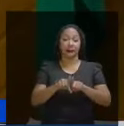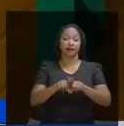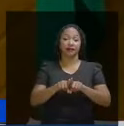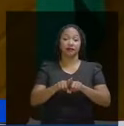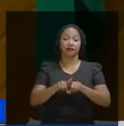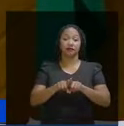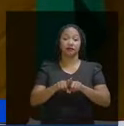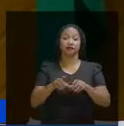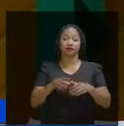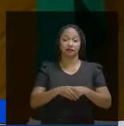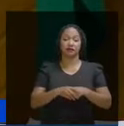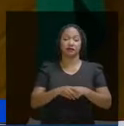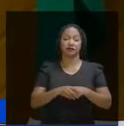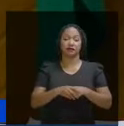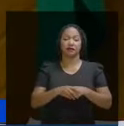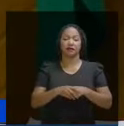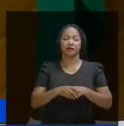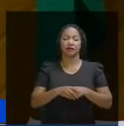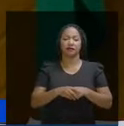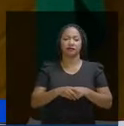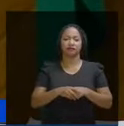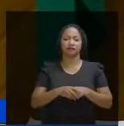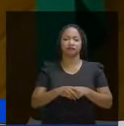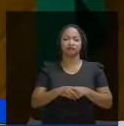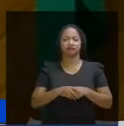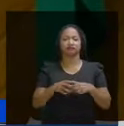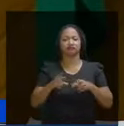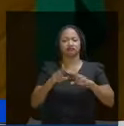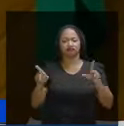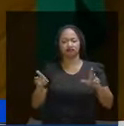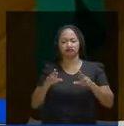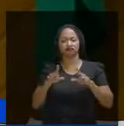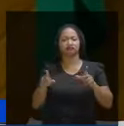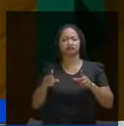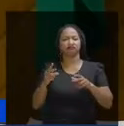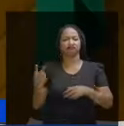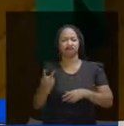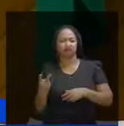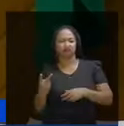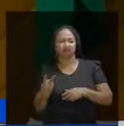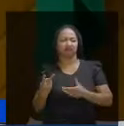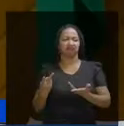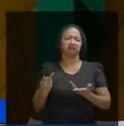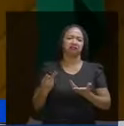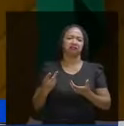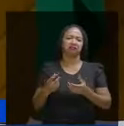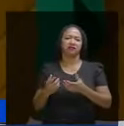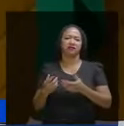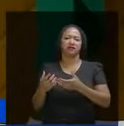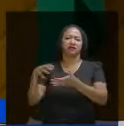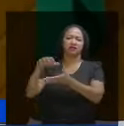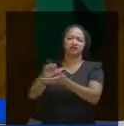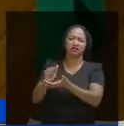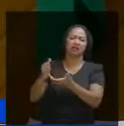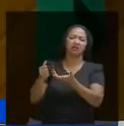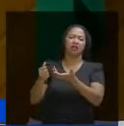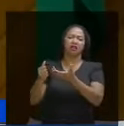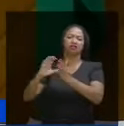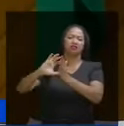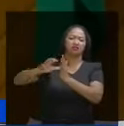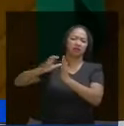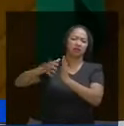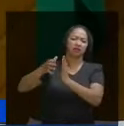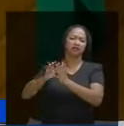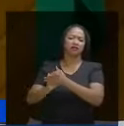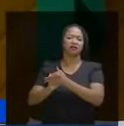Além disso, essa bilateralidade da natureza jurídica da filiação, ela fica muito explícita quando